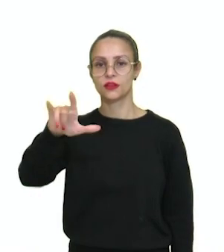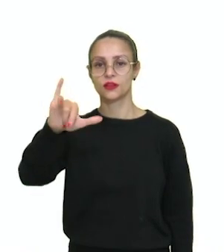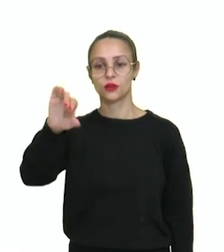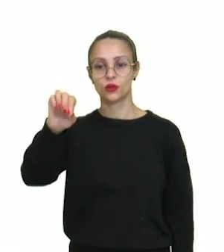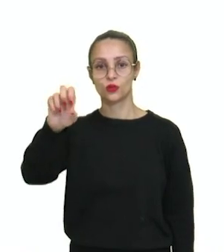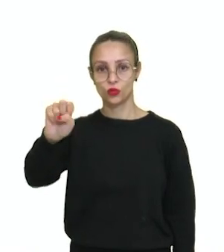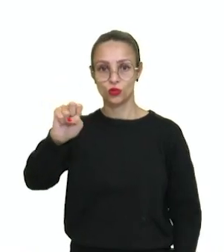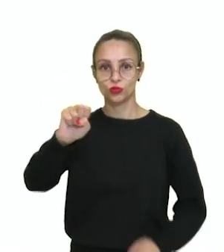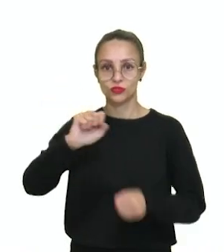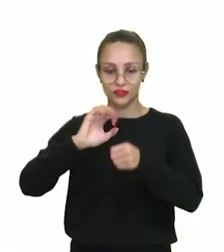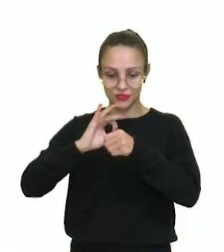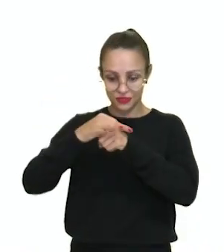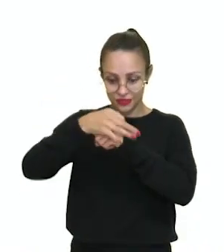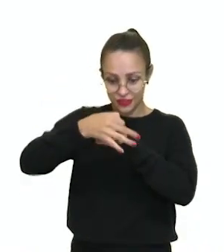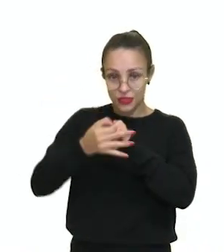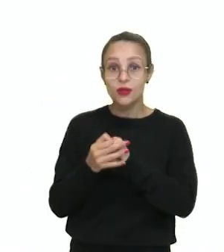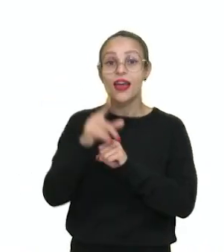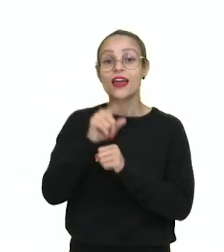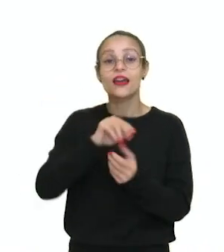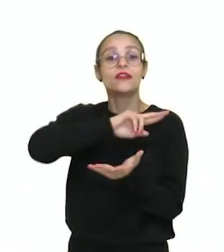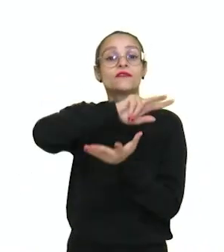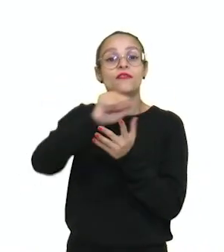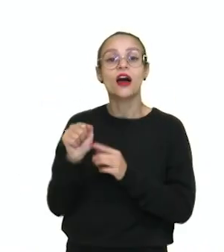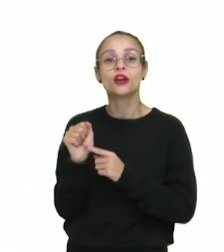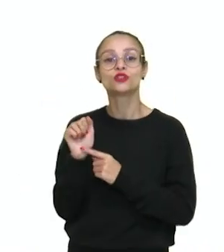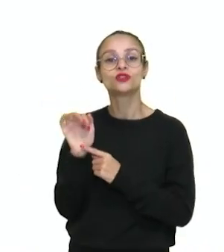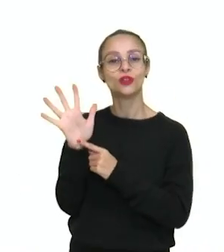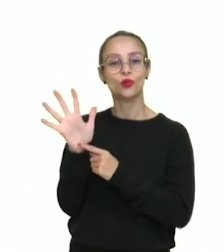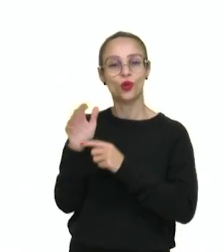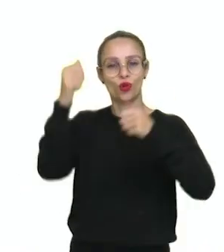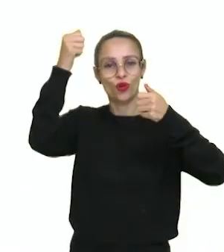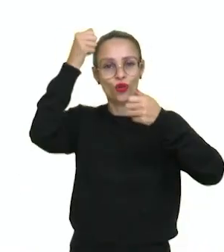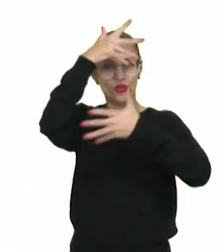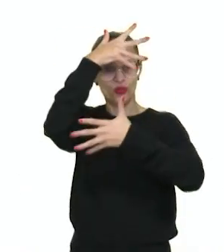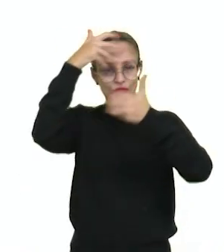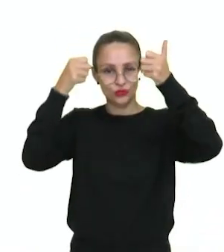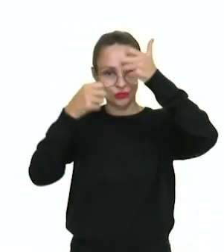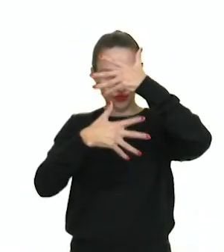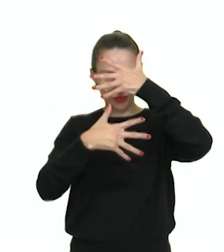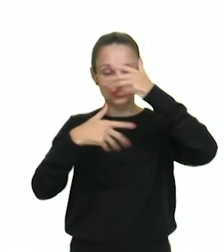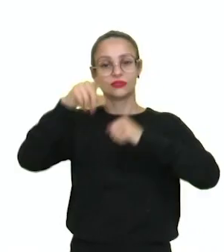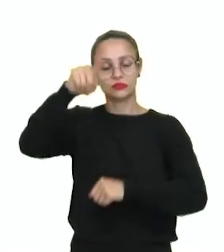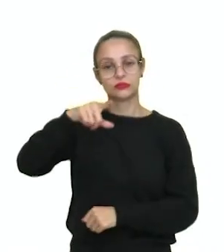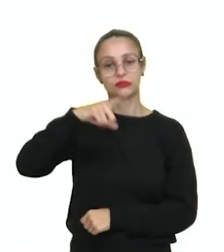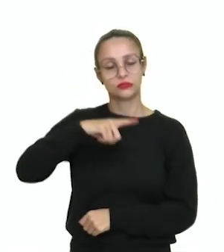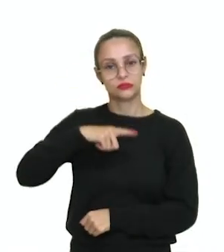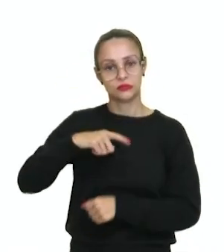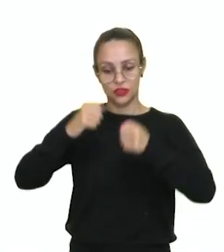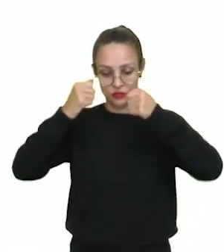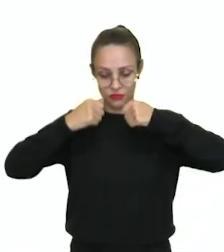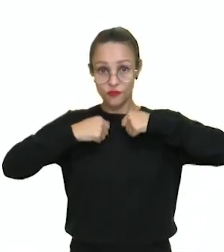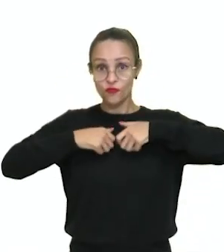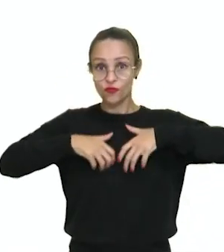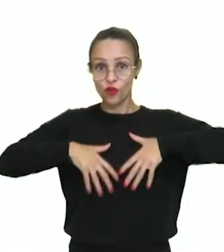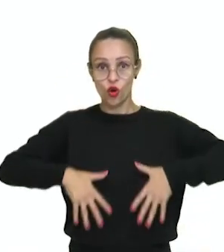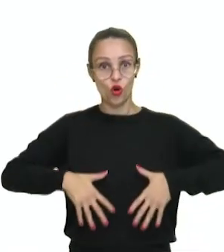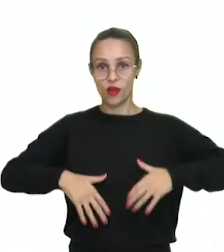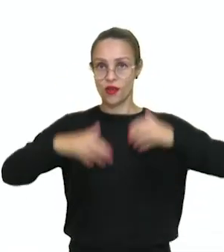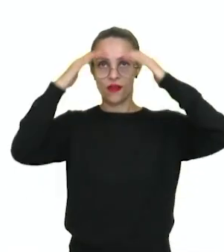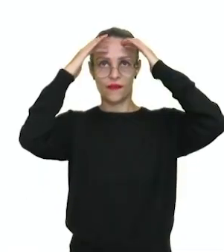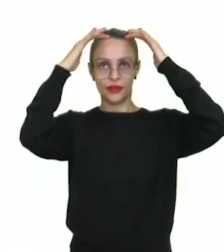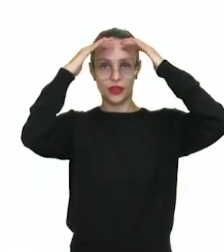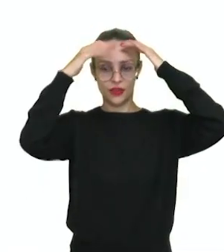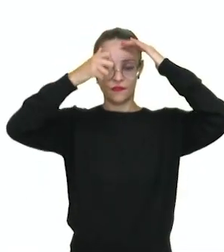de neurônios que são situados no sistema nervoso periférico, localizados fora do sistema nervoso central, porque